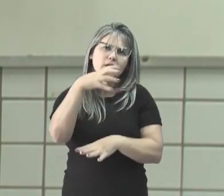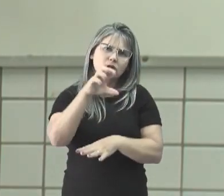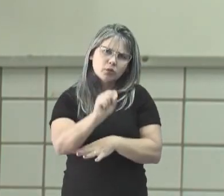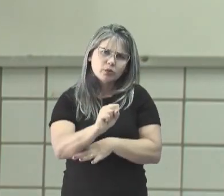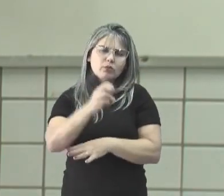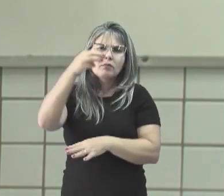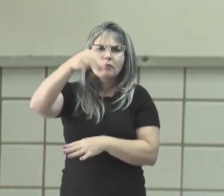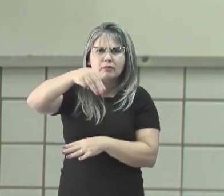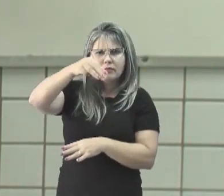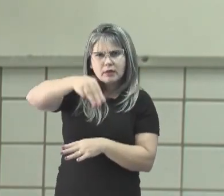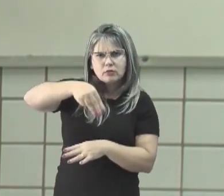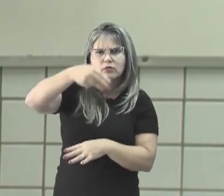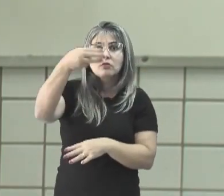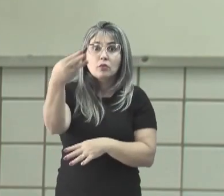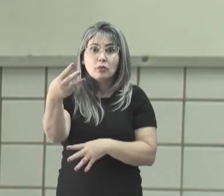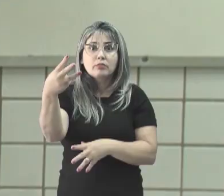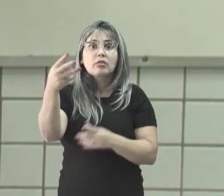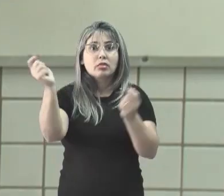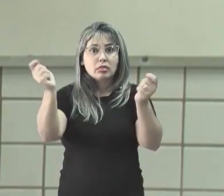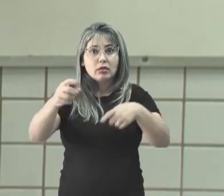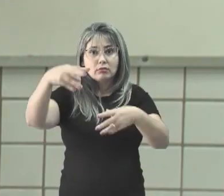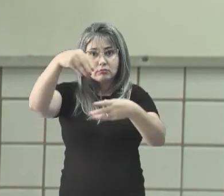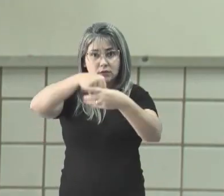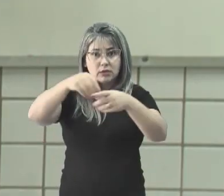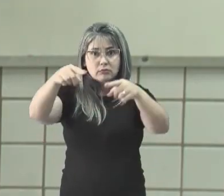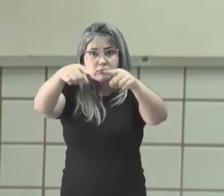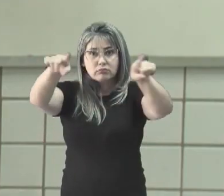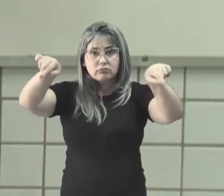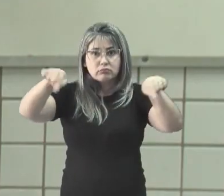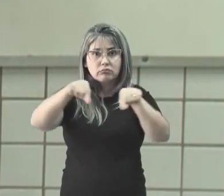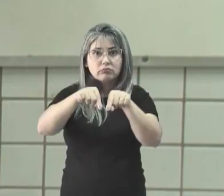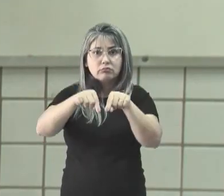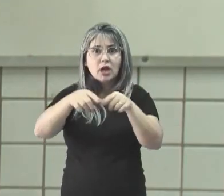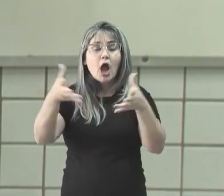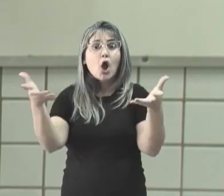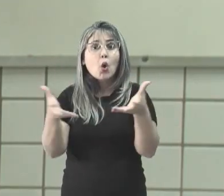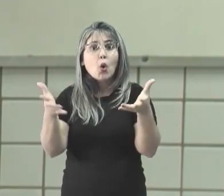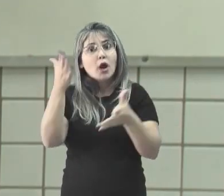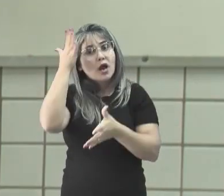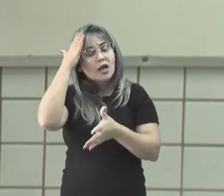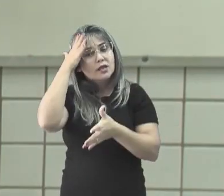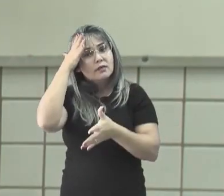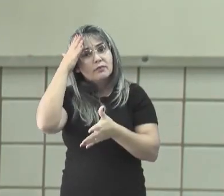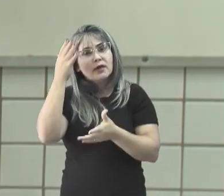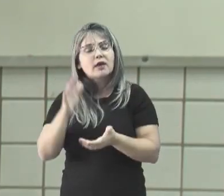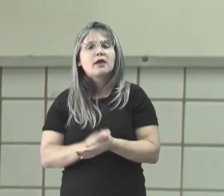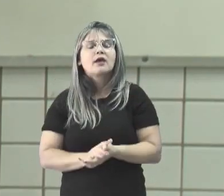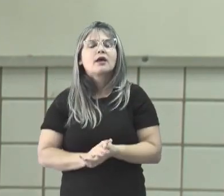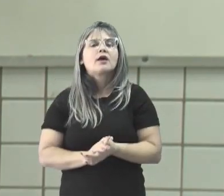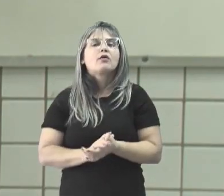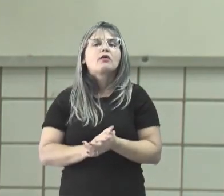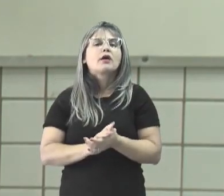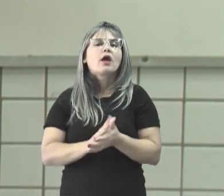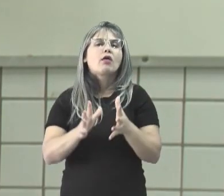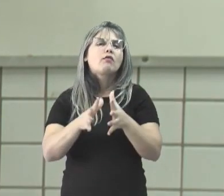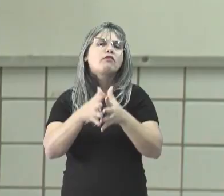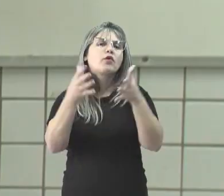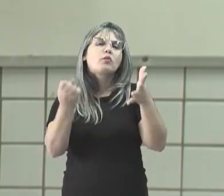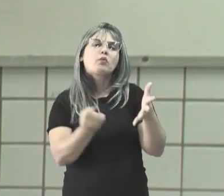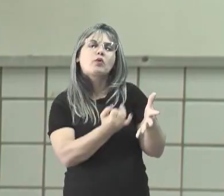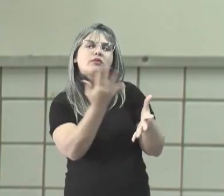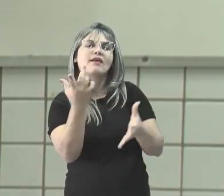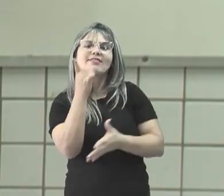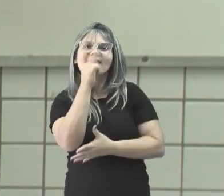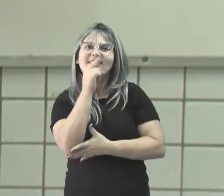cúbicos. E ele quer saber o volume da piscina em litros. Aí ele me diz uma informação, ó, considerando que